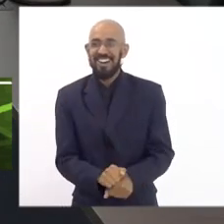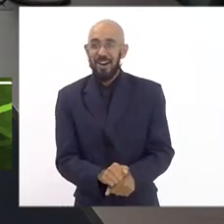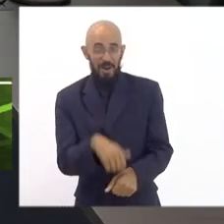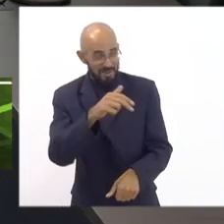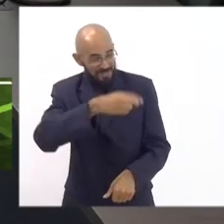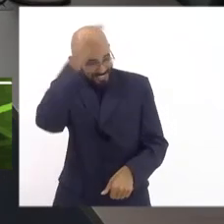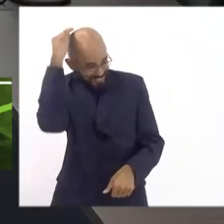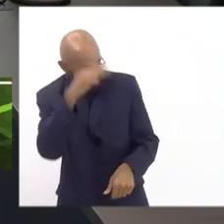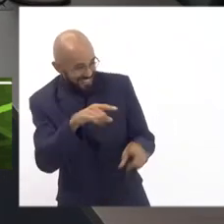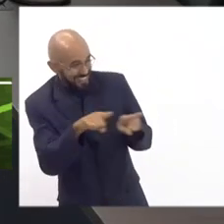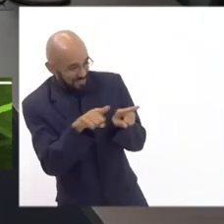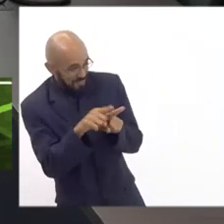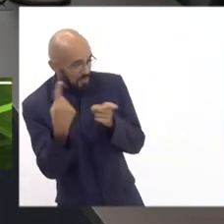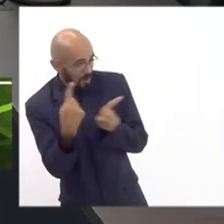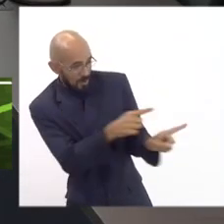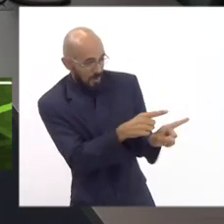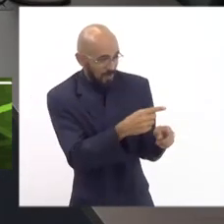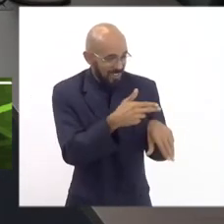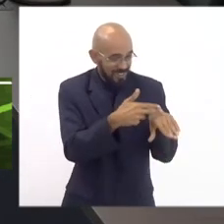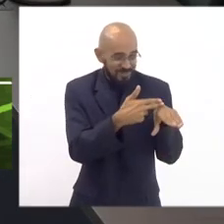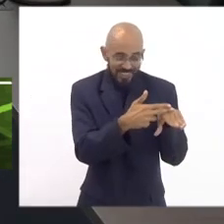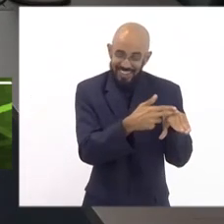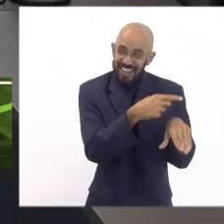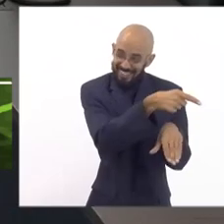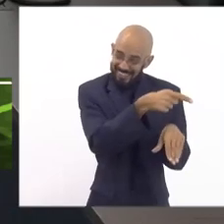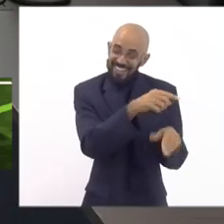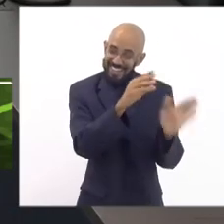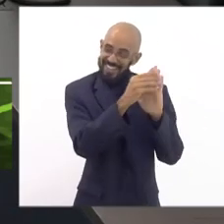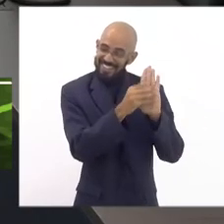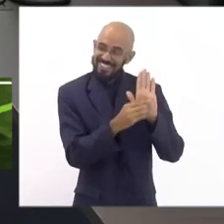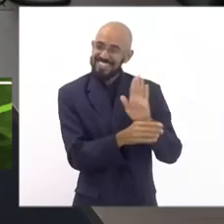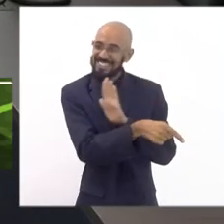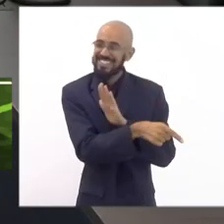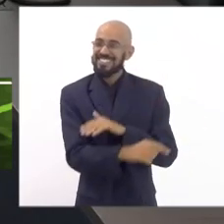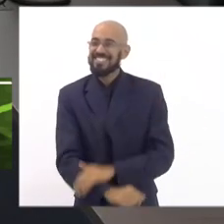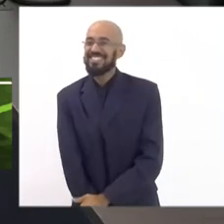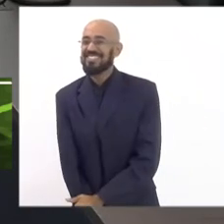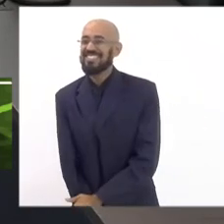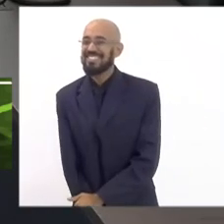É, não, registre mas eu isso, não ficaria... Hein? Registre isso, hein?